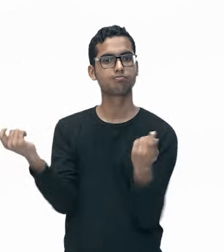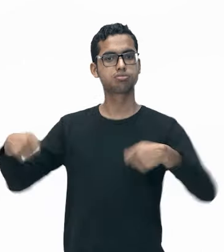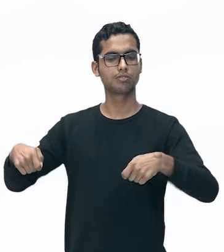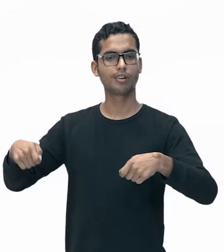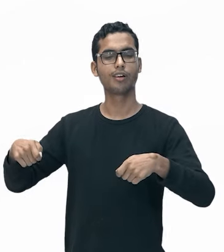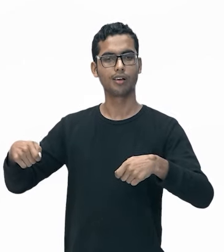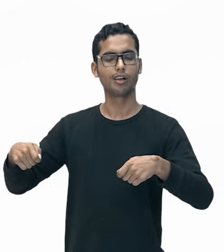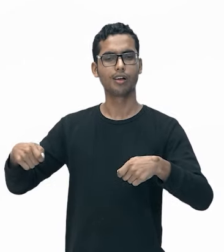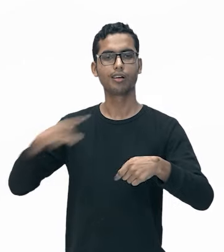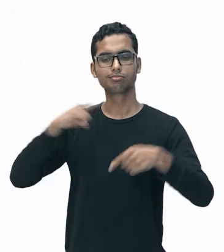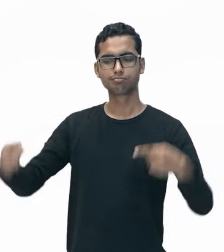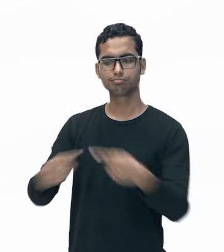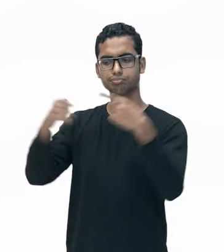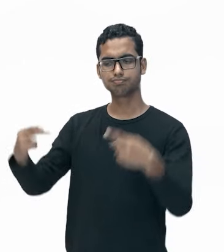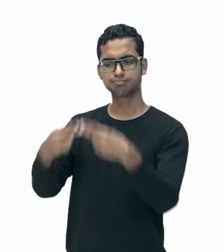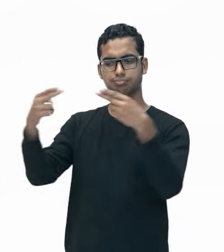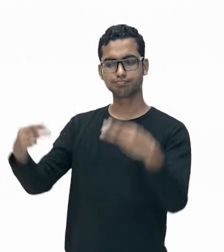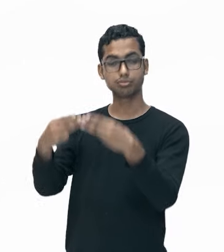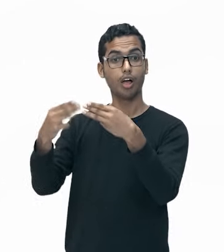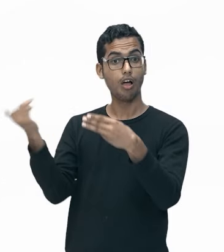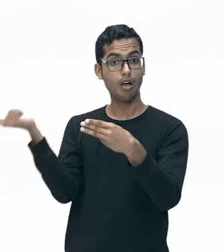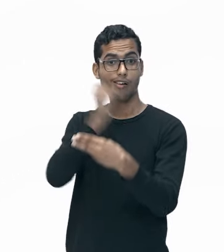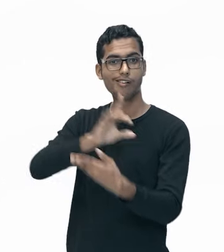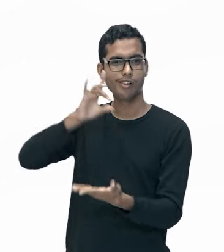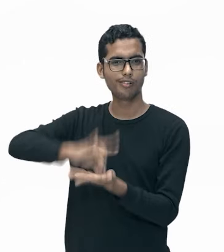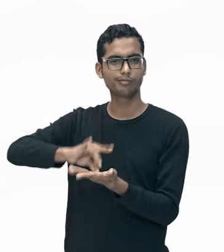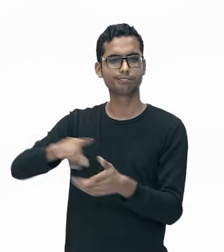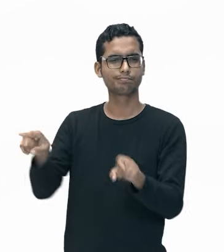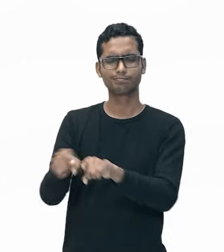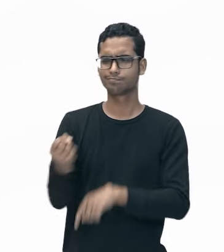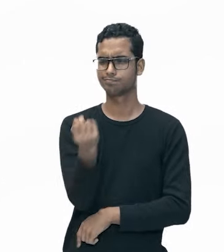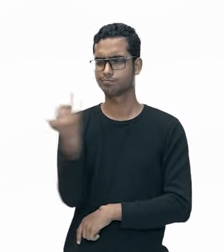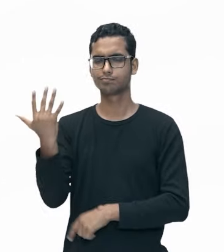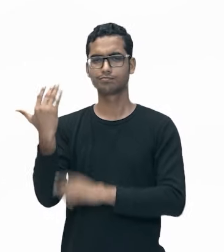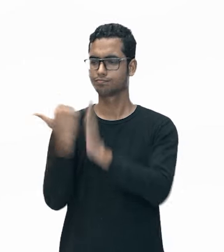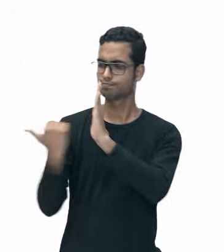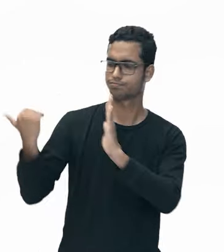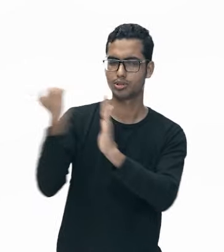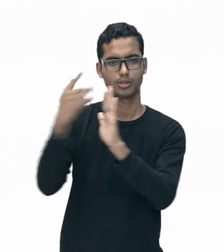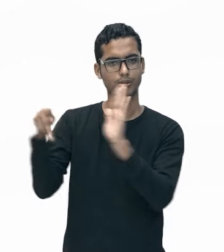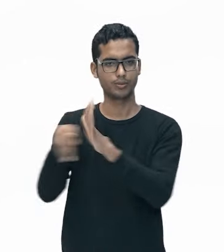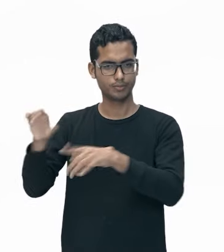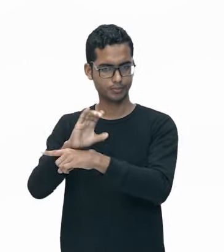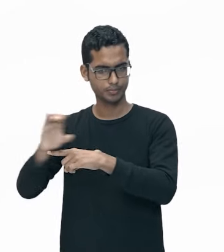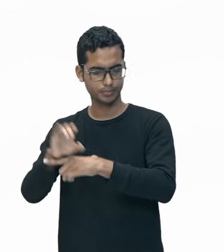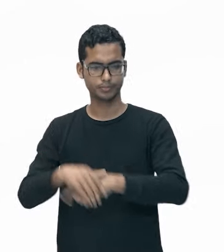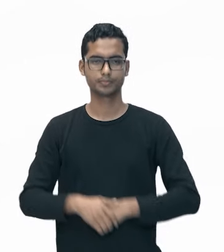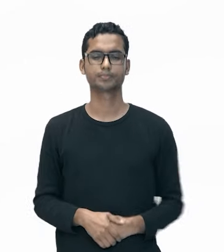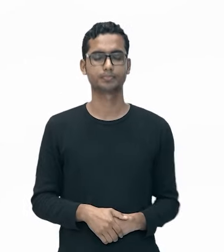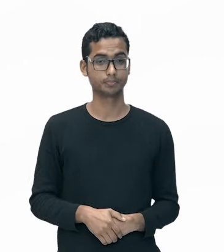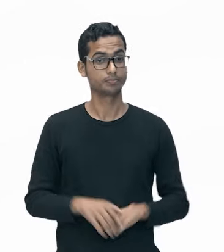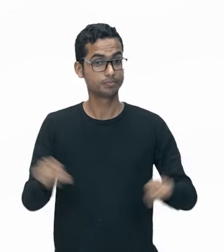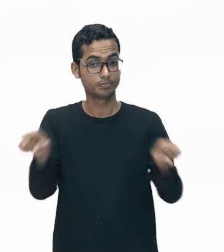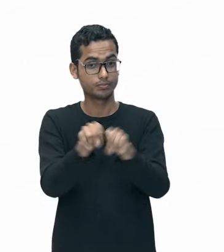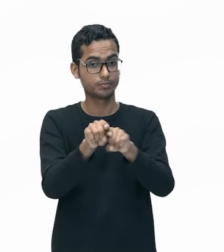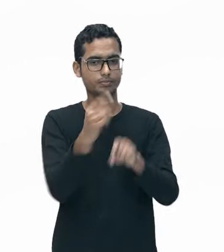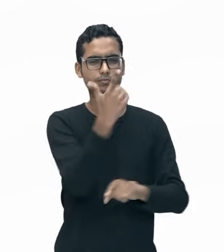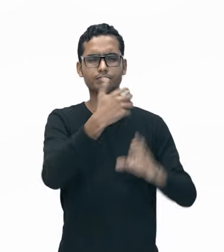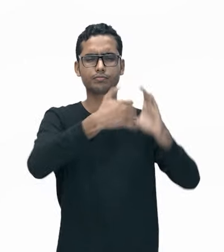ligações faz com que a gente tenha essa grande quantidade outra característica é que os compostos